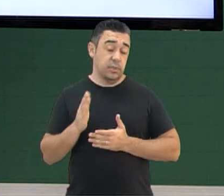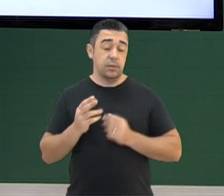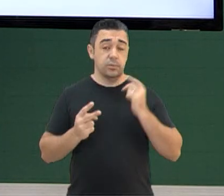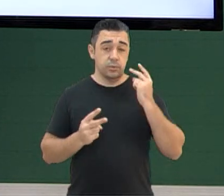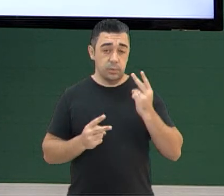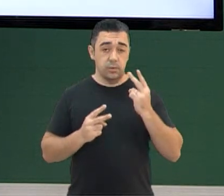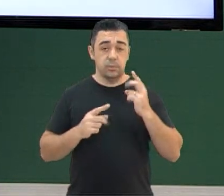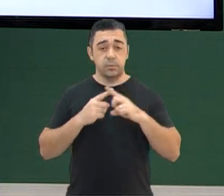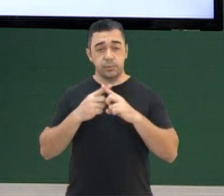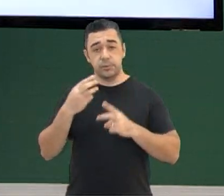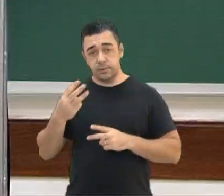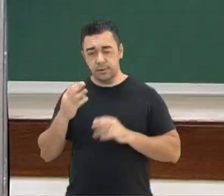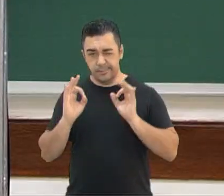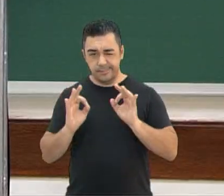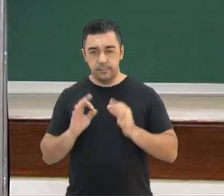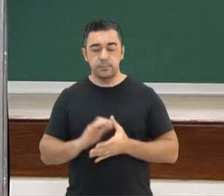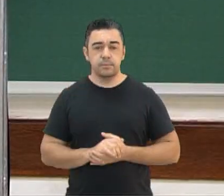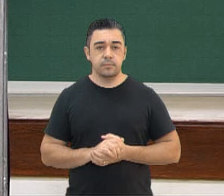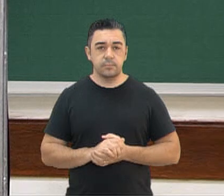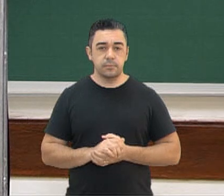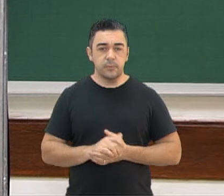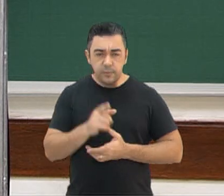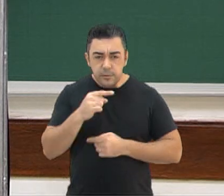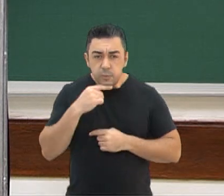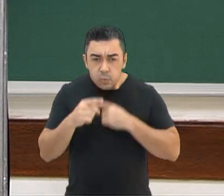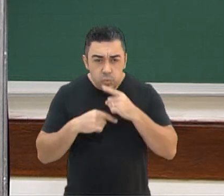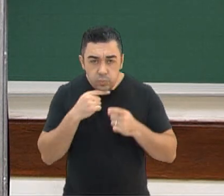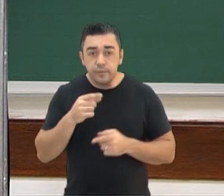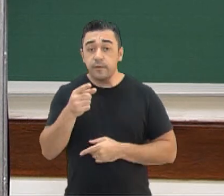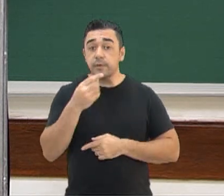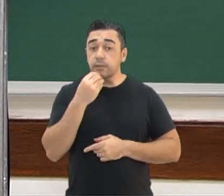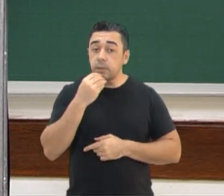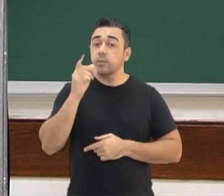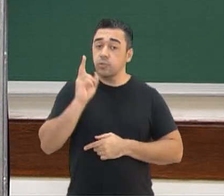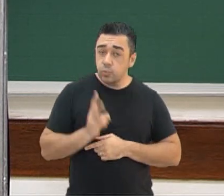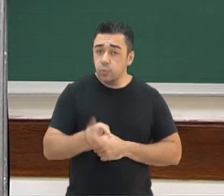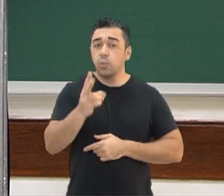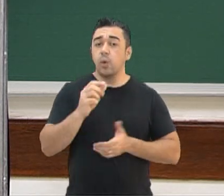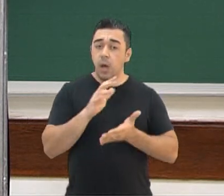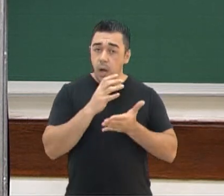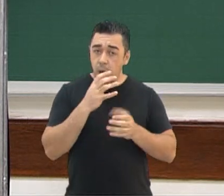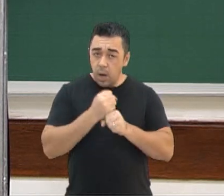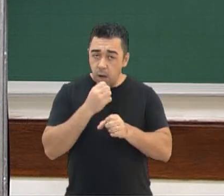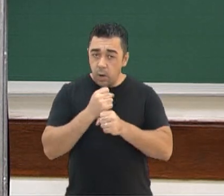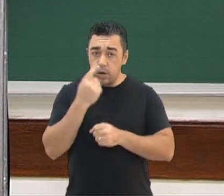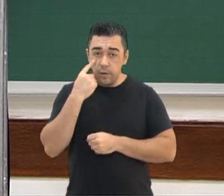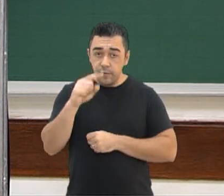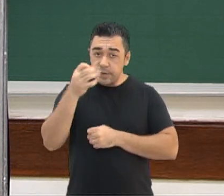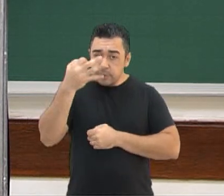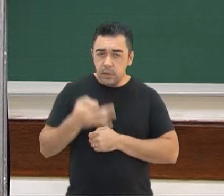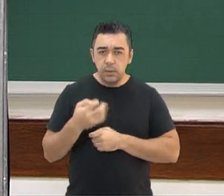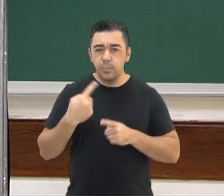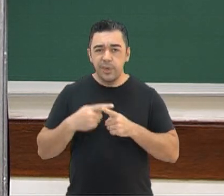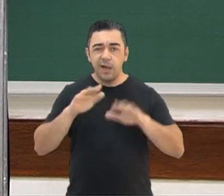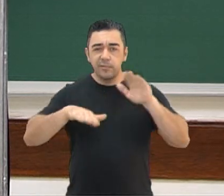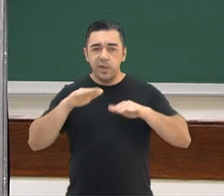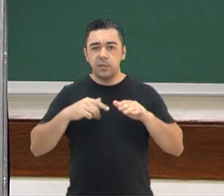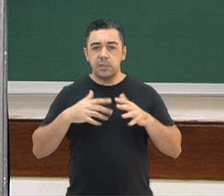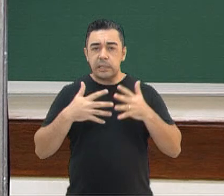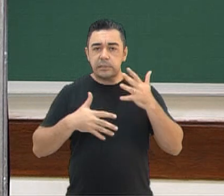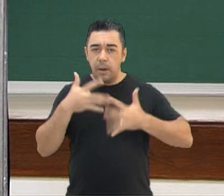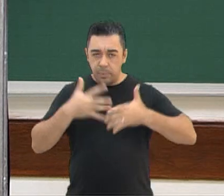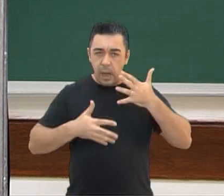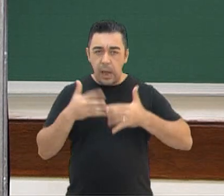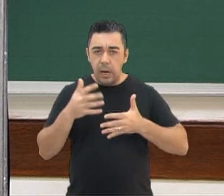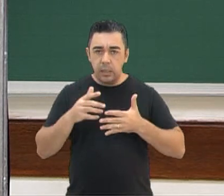2 por 3, tá bom? Ficaram com dúvida? Tentem refazer os cálculos, tá bom? E vejam aí certinho, porque é muito comum, às vezes, a gente se atrapalhar